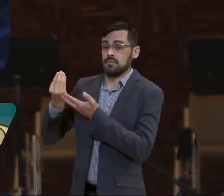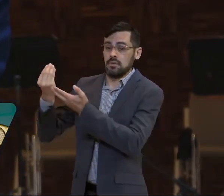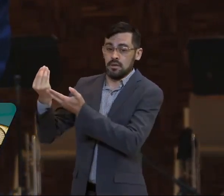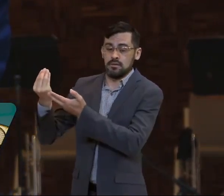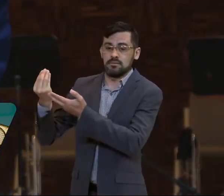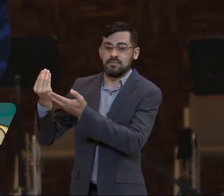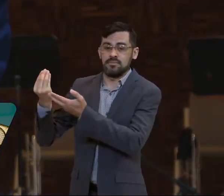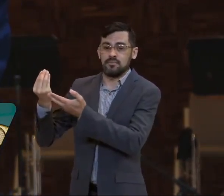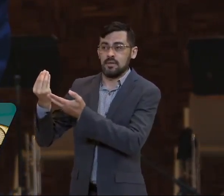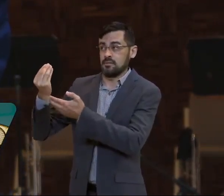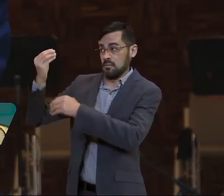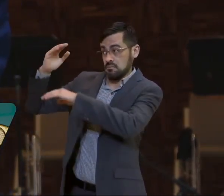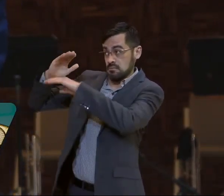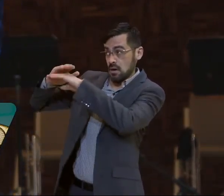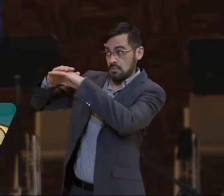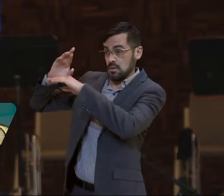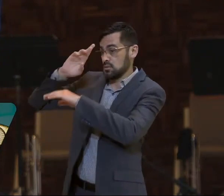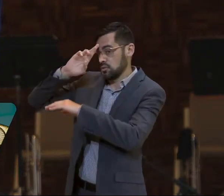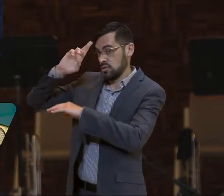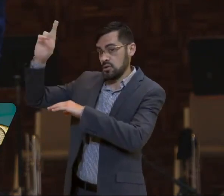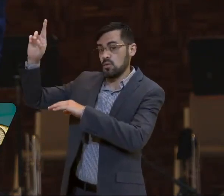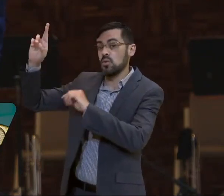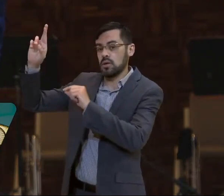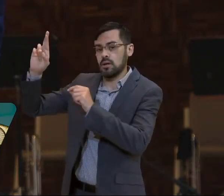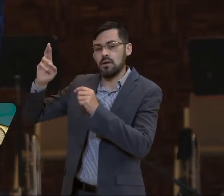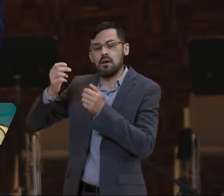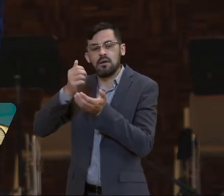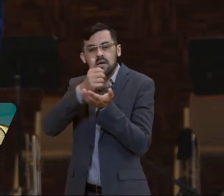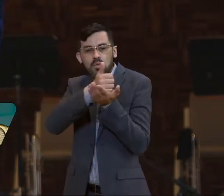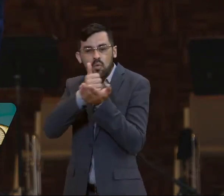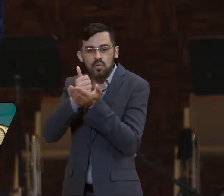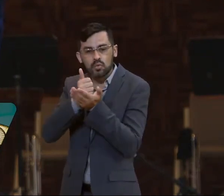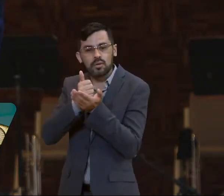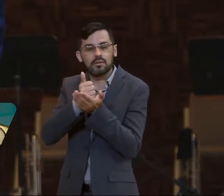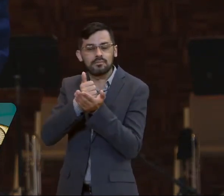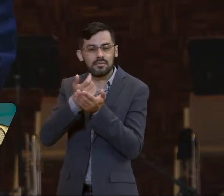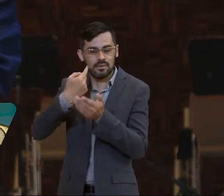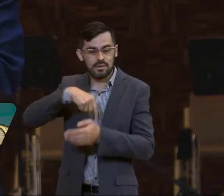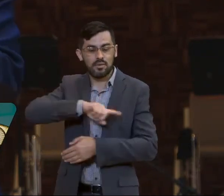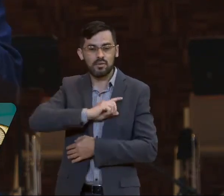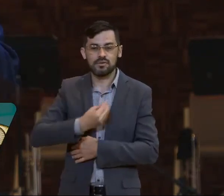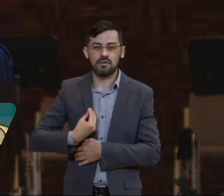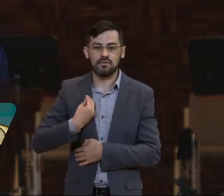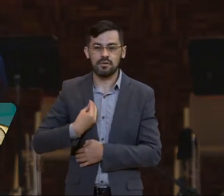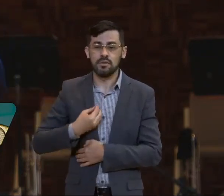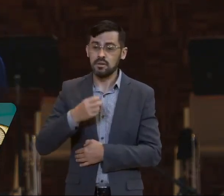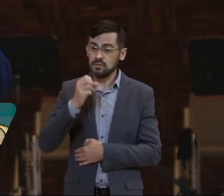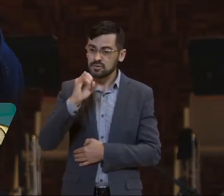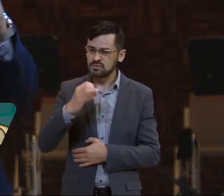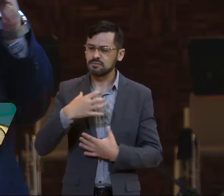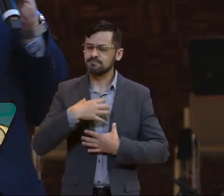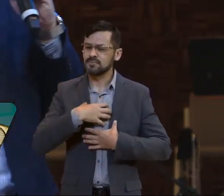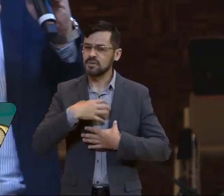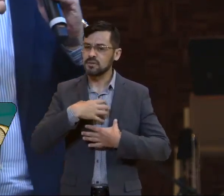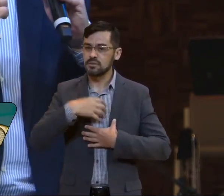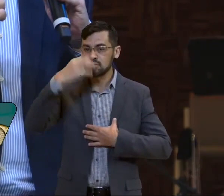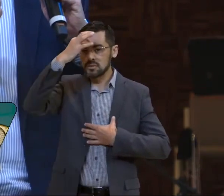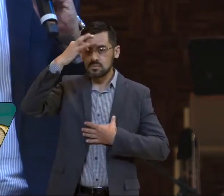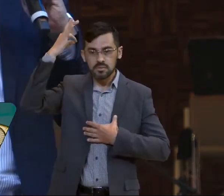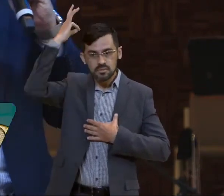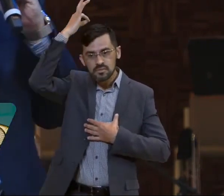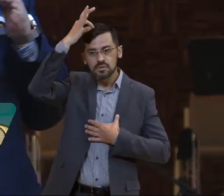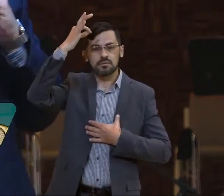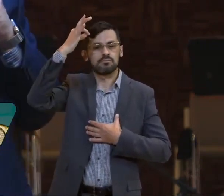se colocar na mão dele, é deixar ele guiar a nossa vida do jeito dele. Então, se você é essa pessoa a quem o Espírito Santo